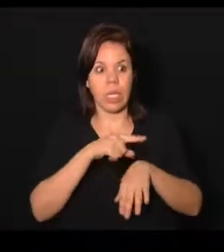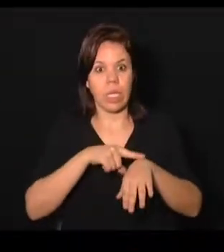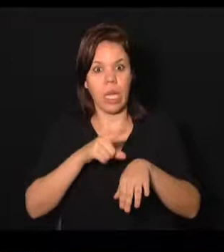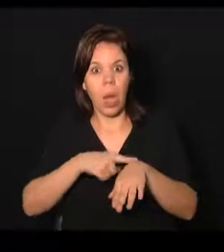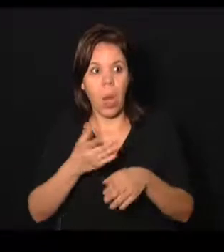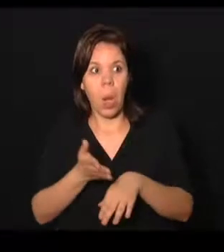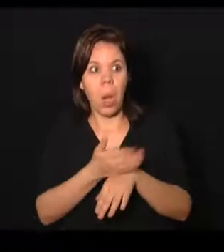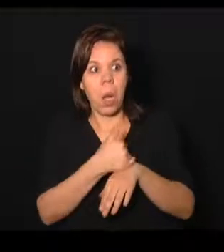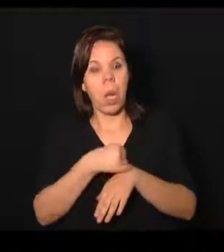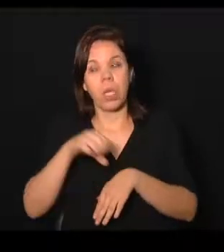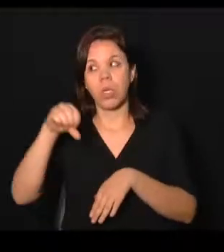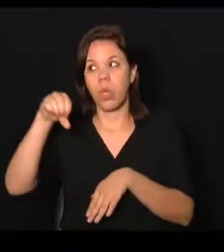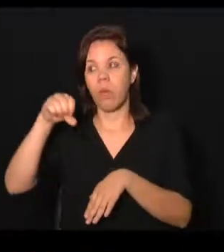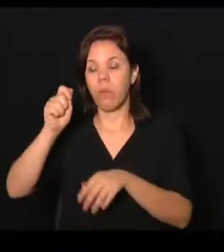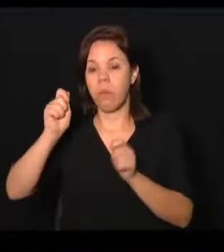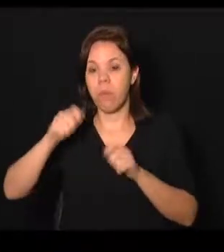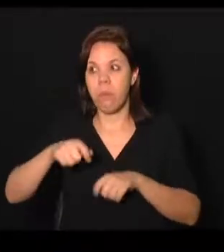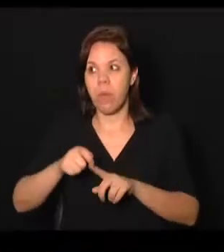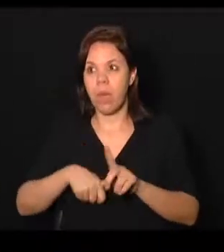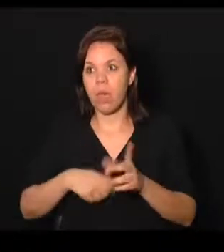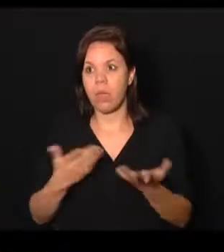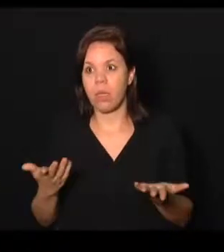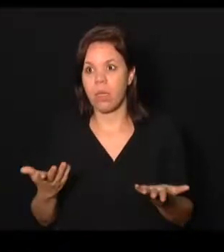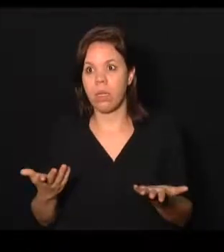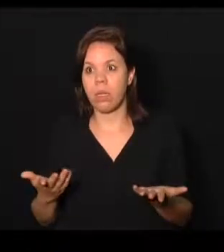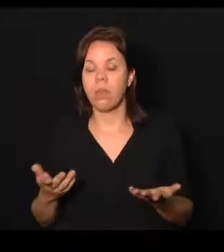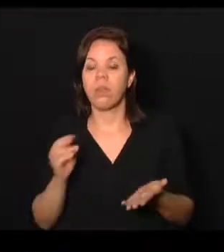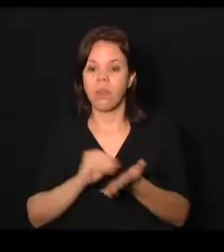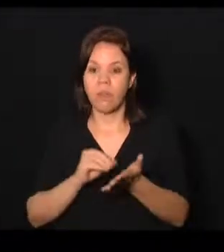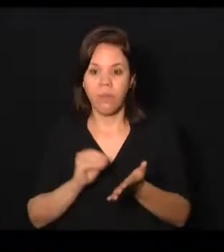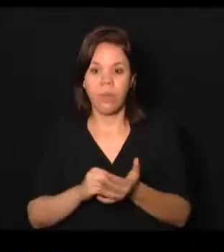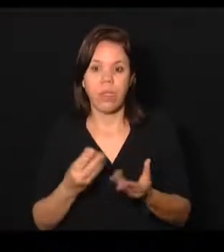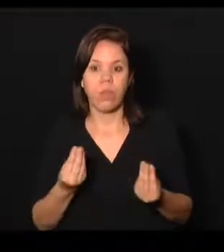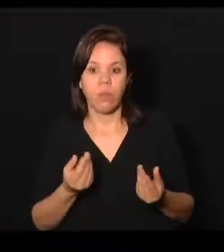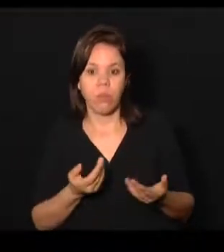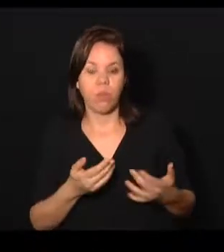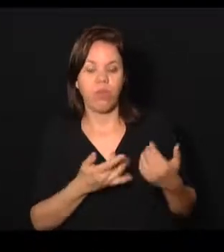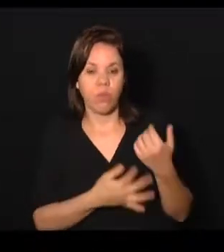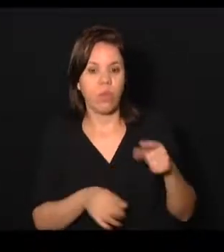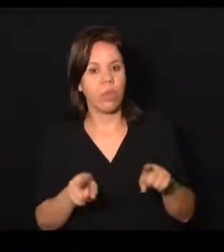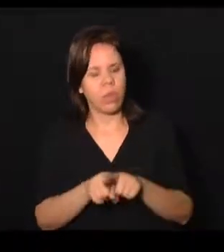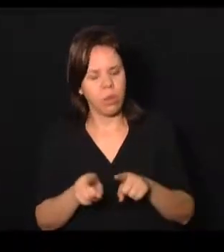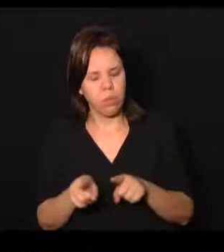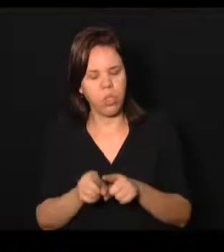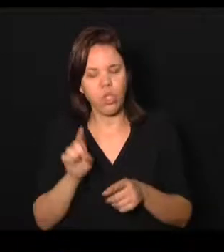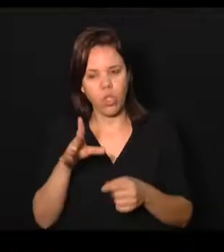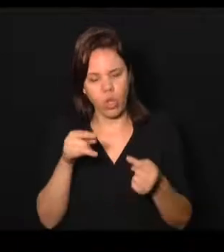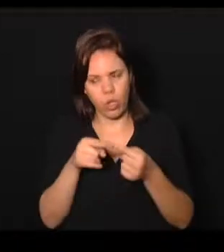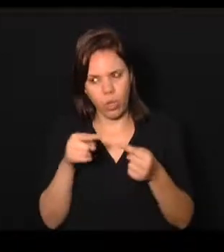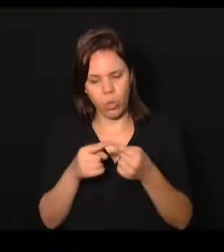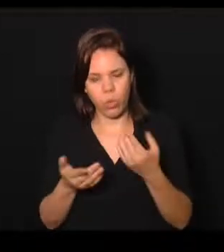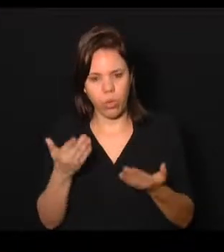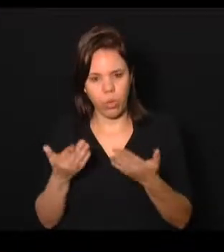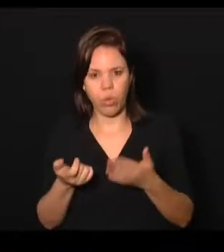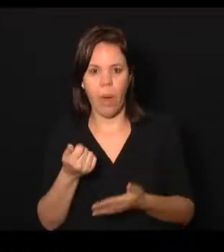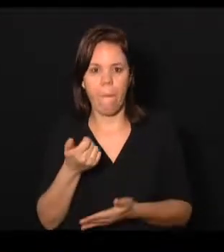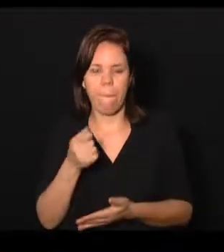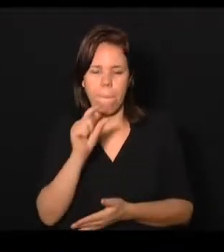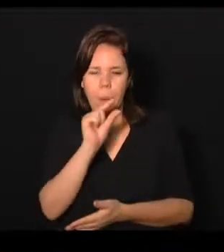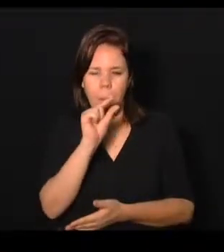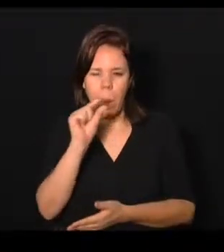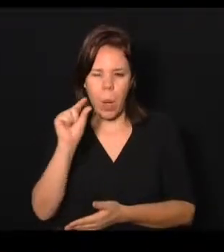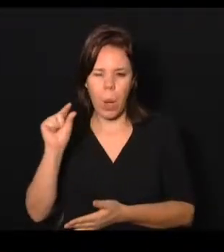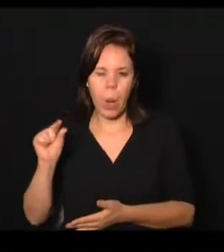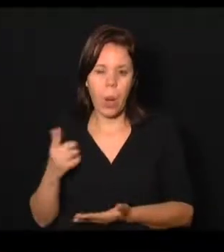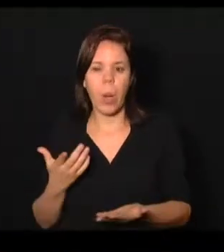diz, elas são prematuras. A sua medula óssea, que é onde a gente fabrica o sangue, também é uma medula prematura. Então, ela também não